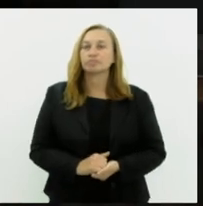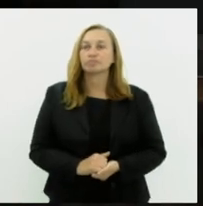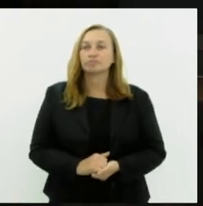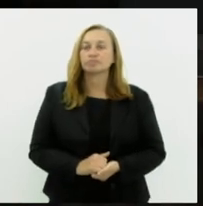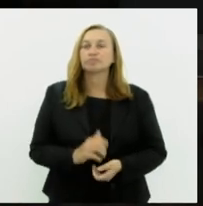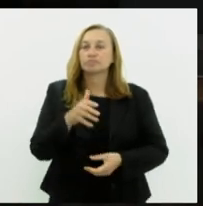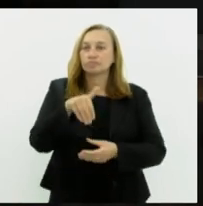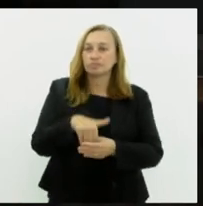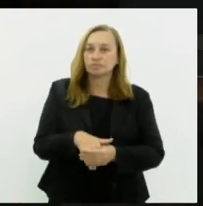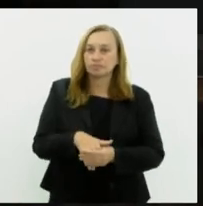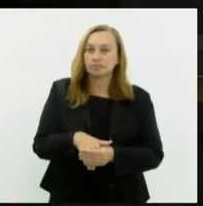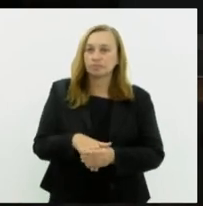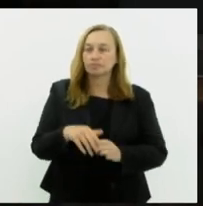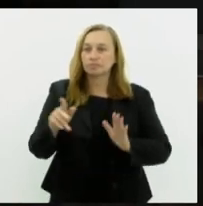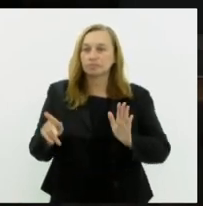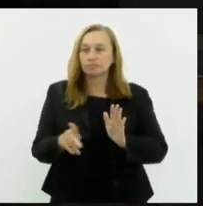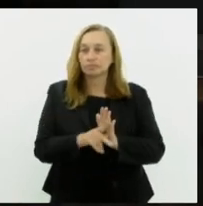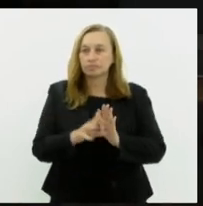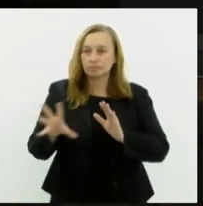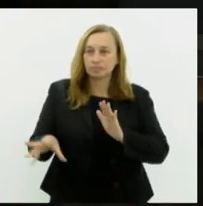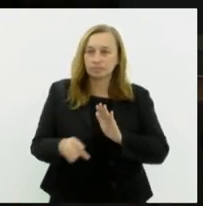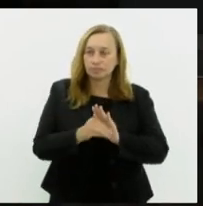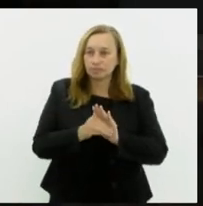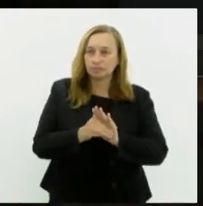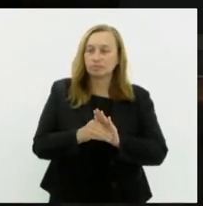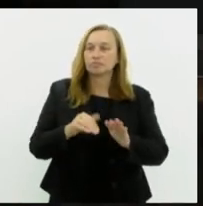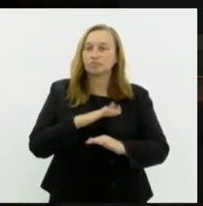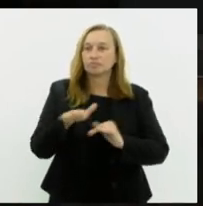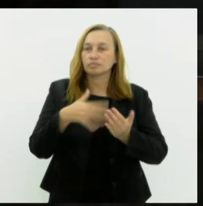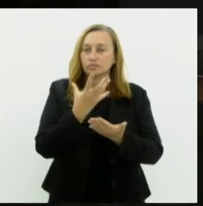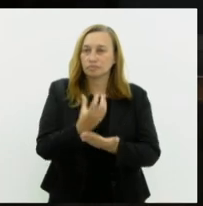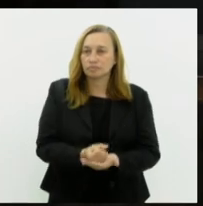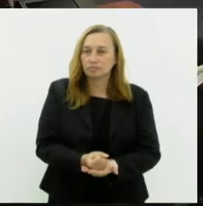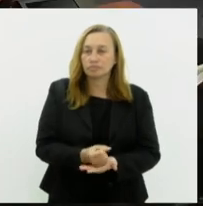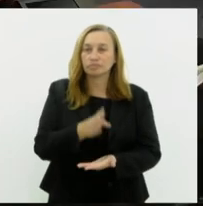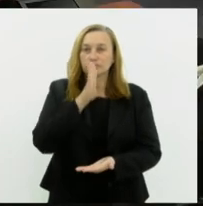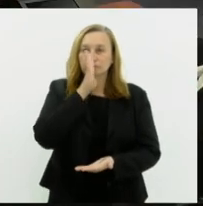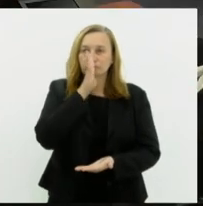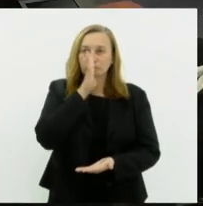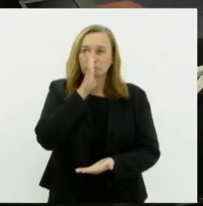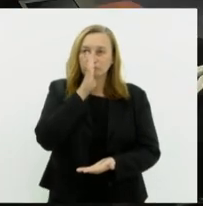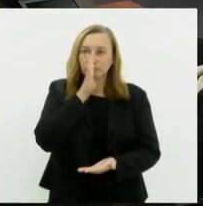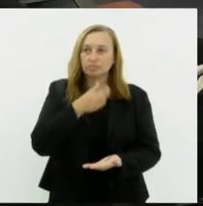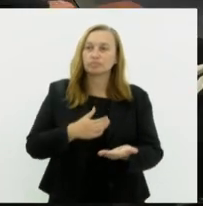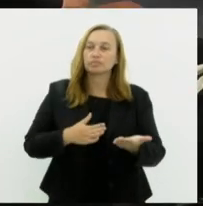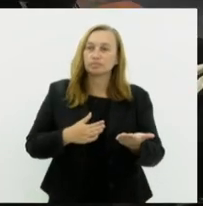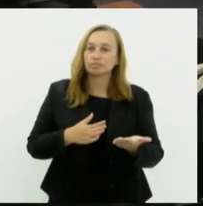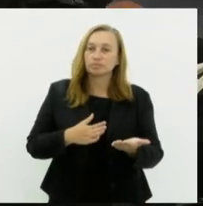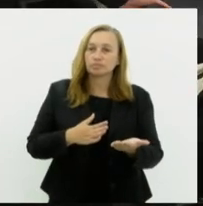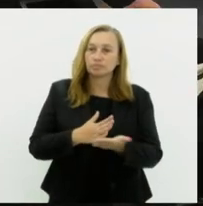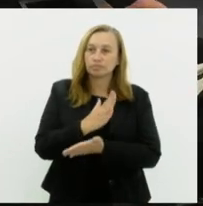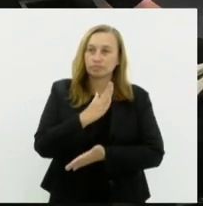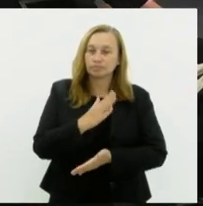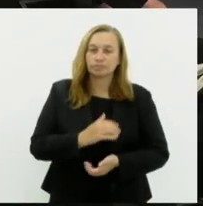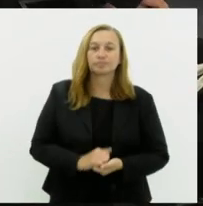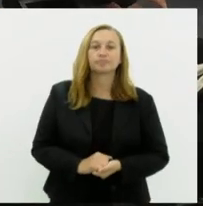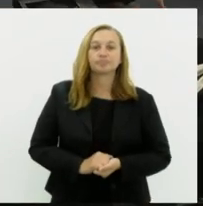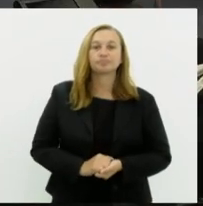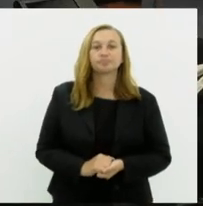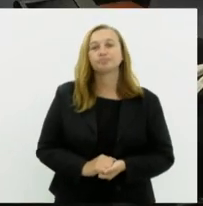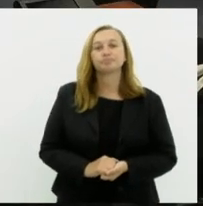Em votação, o projeto assim emendado. Os senhores que aprovam, permaneçam como estão.